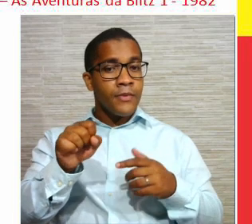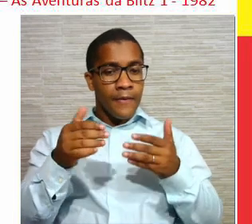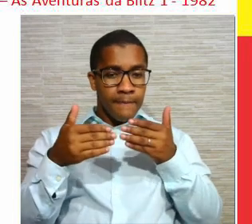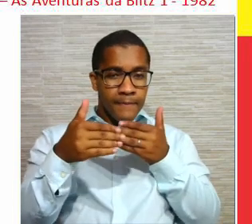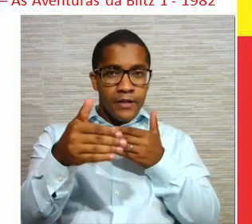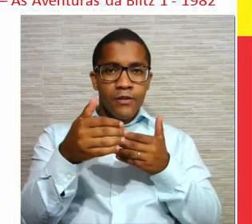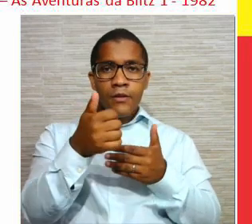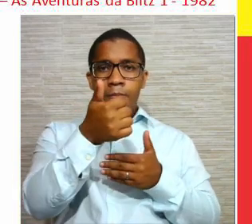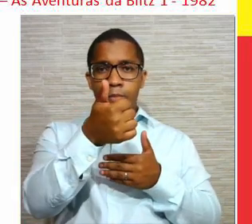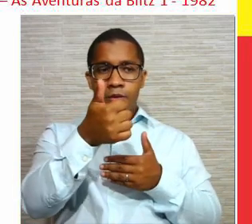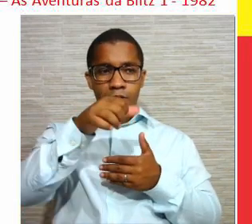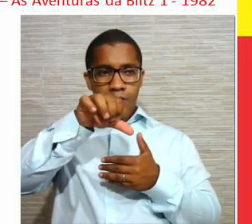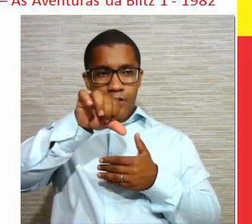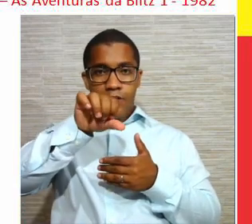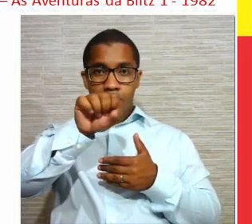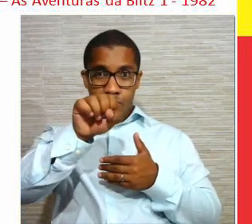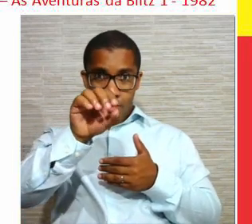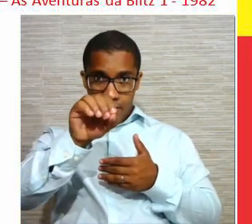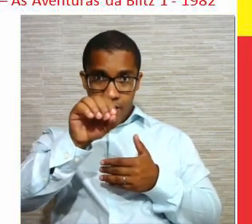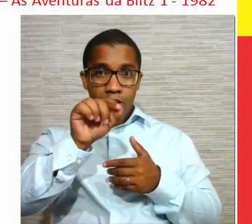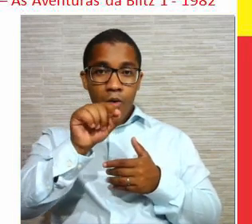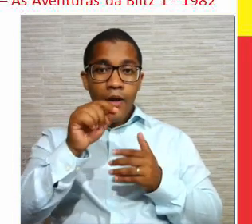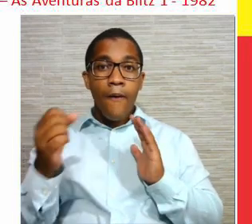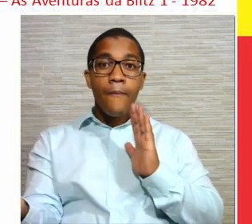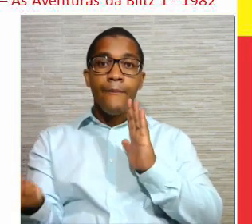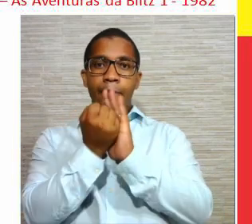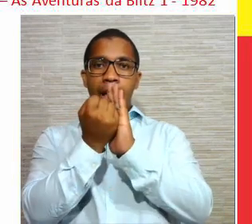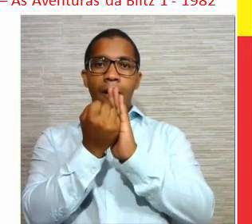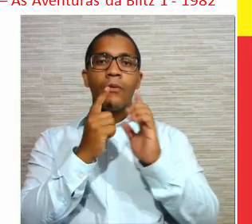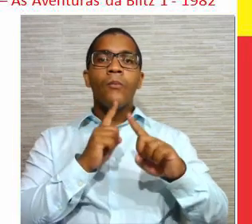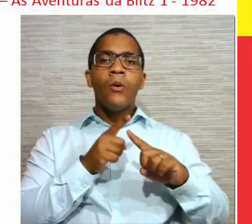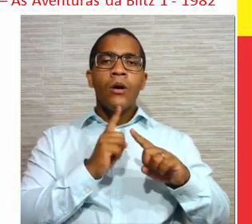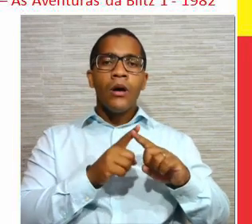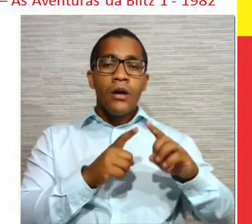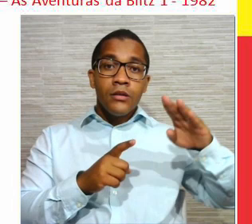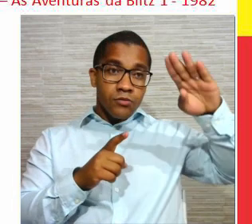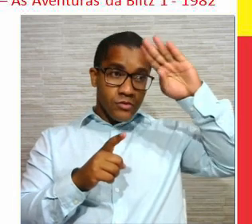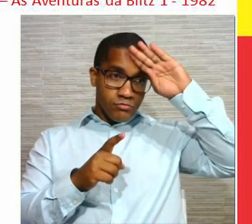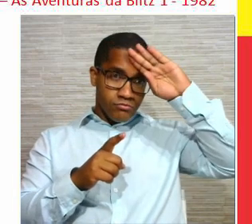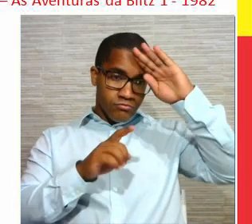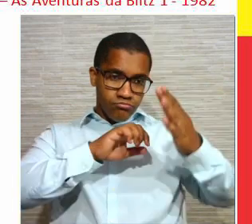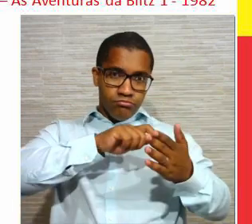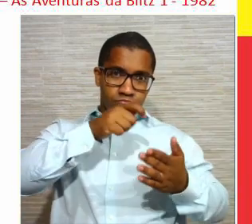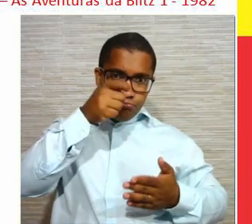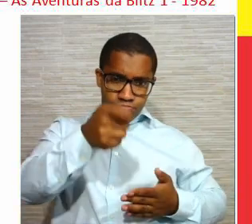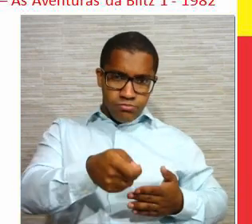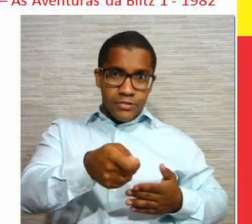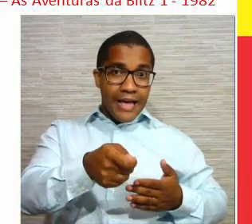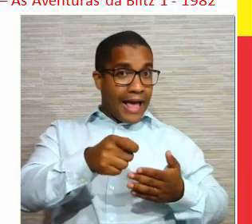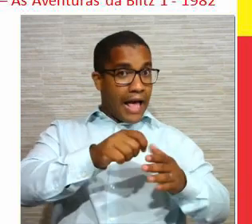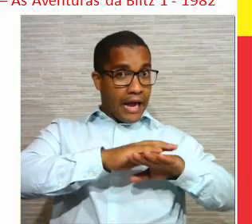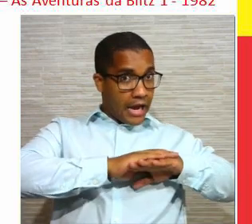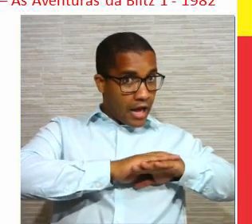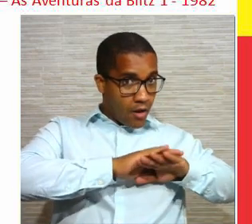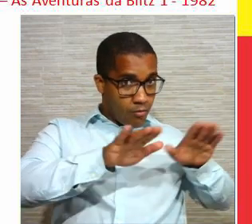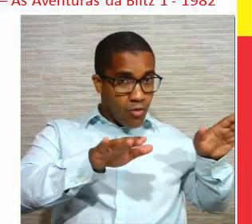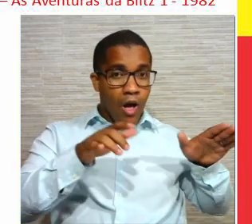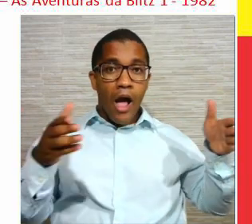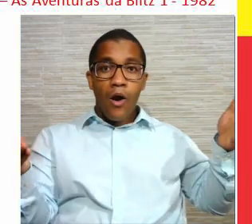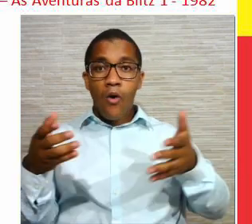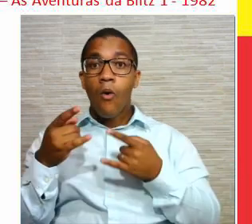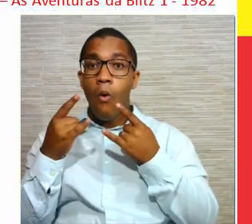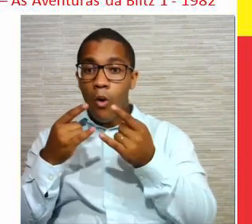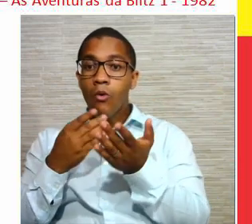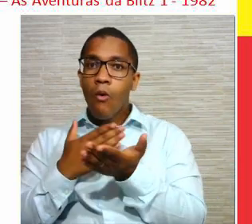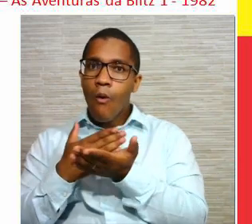1980 marca o fim da ditadura, né? Então, assim, a ditadura militar acabou e isso, o rock volta a ganhar a voz.